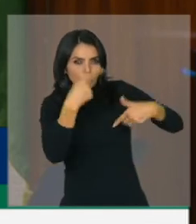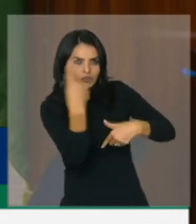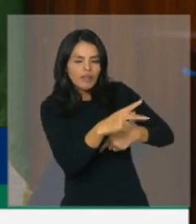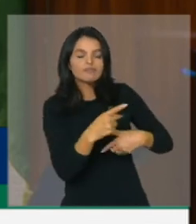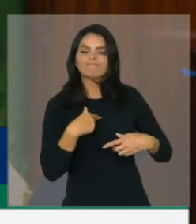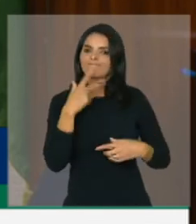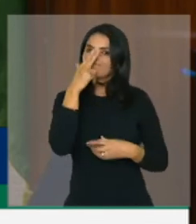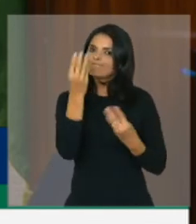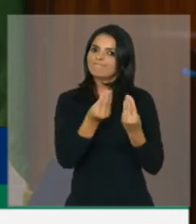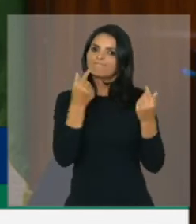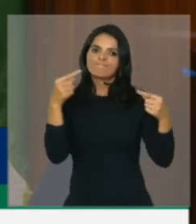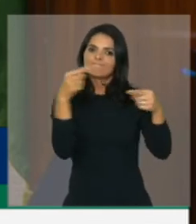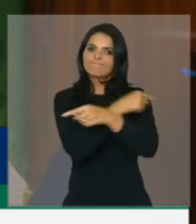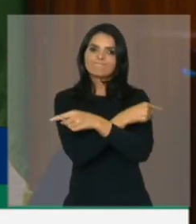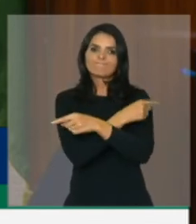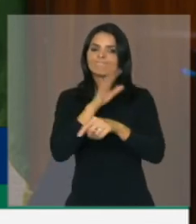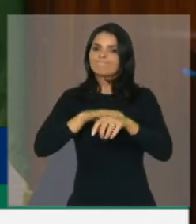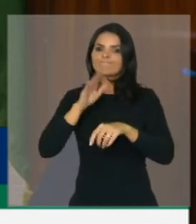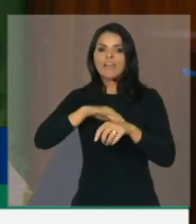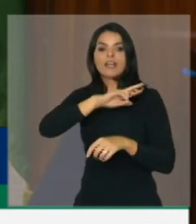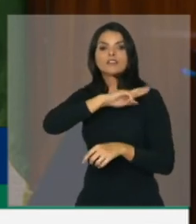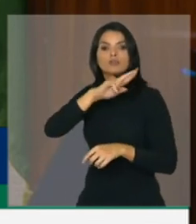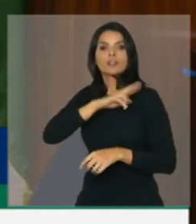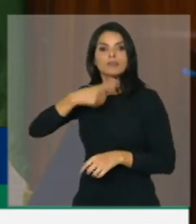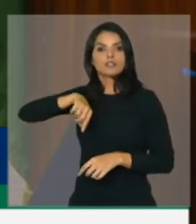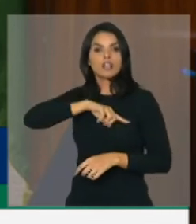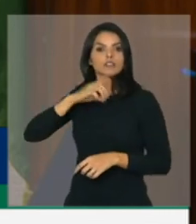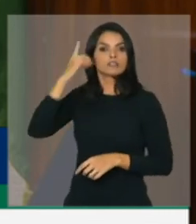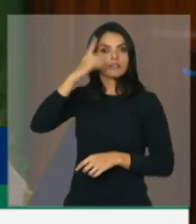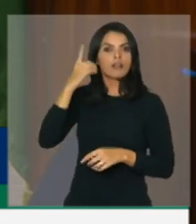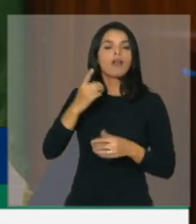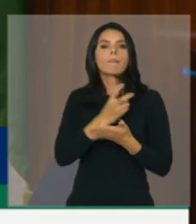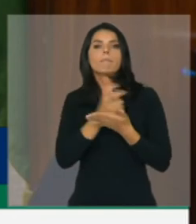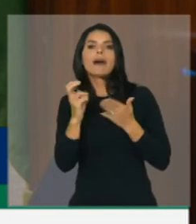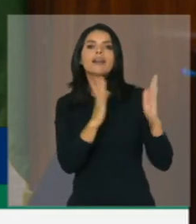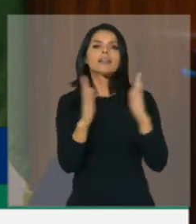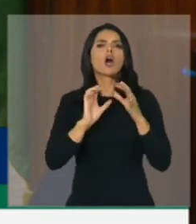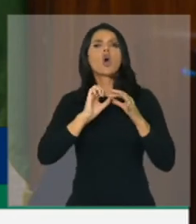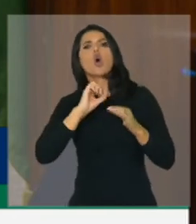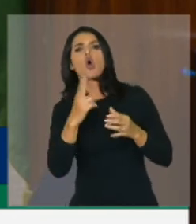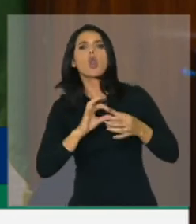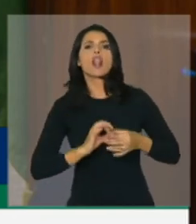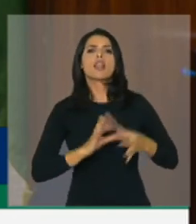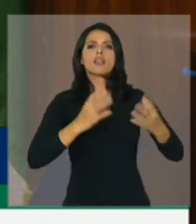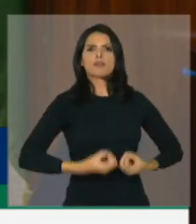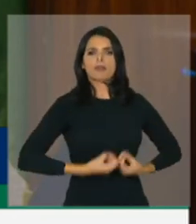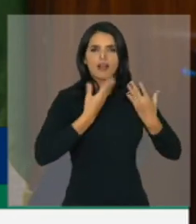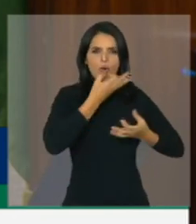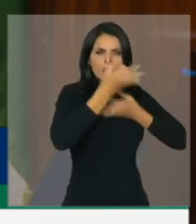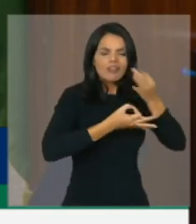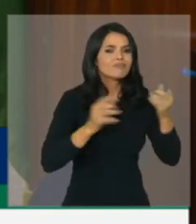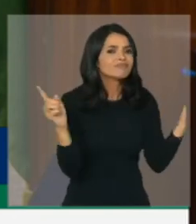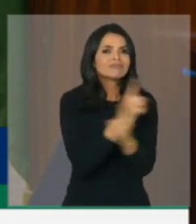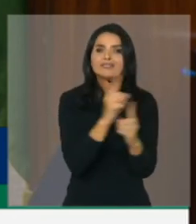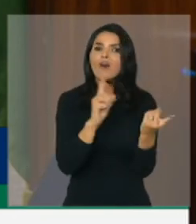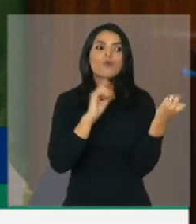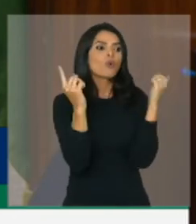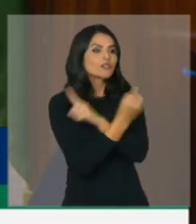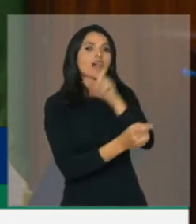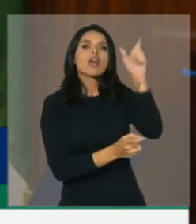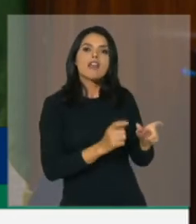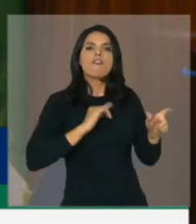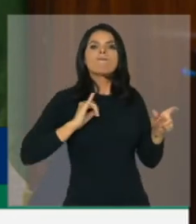enquadram nas prerrogativas dos mandatos ou da liberdade de opinião. Pelo contrário, a legitimidade da imunidade parlamentar